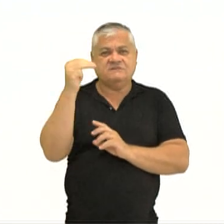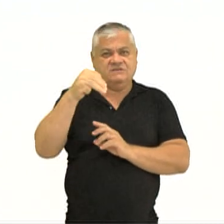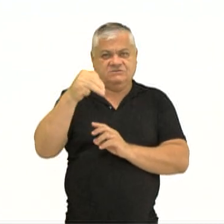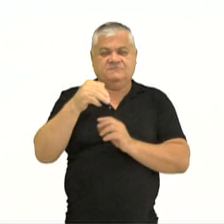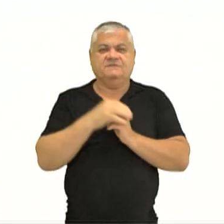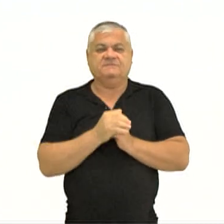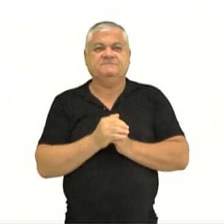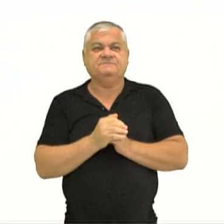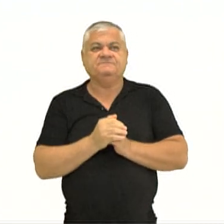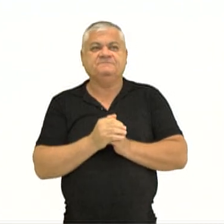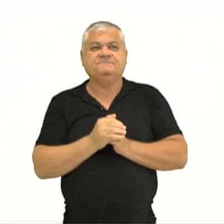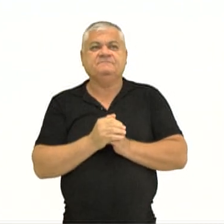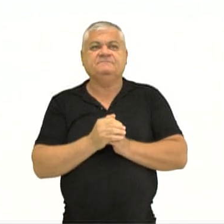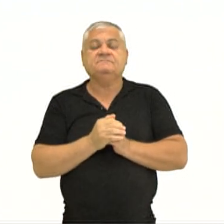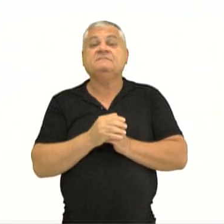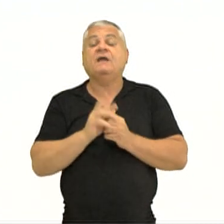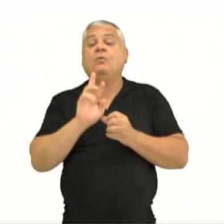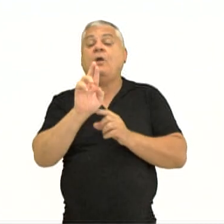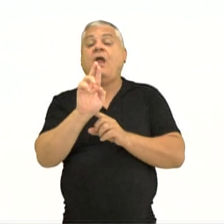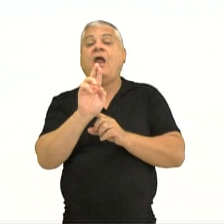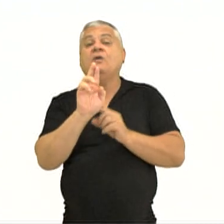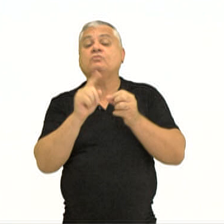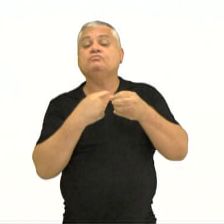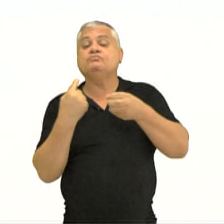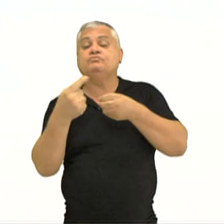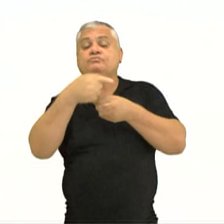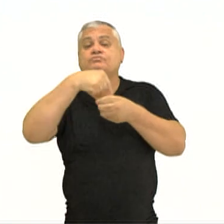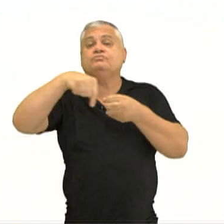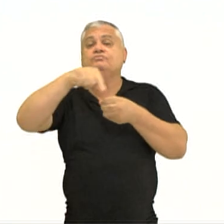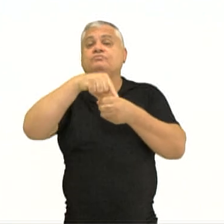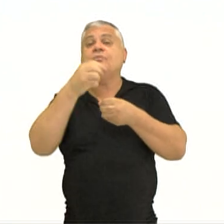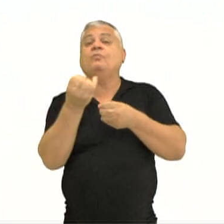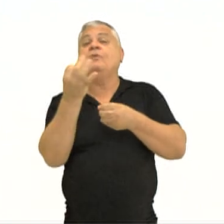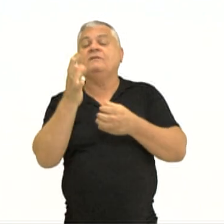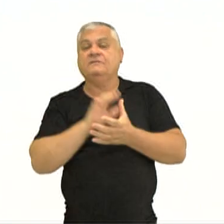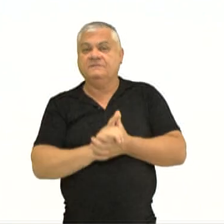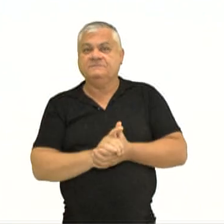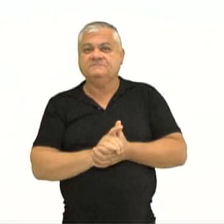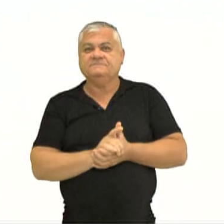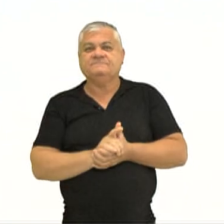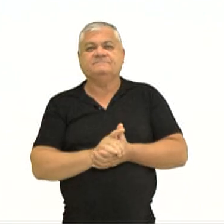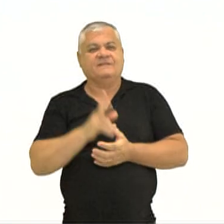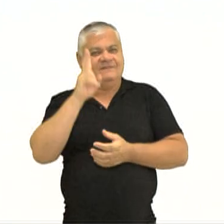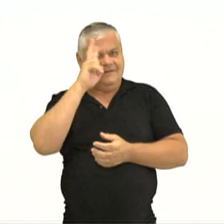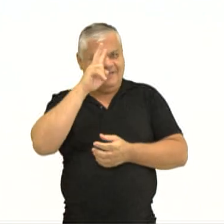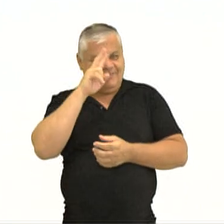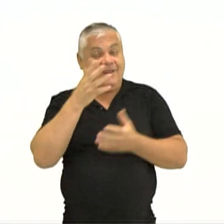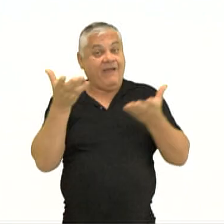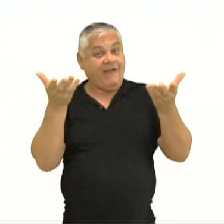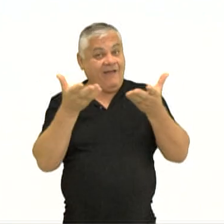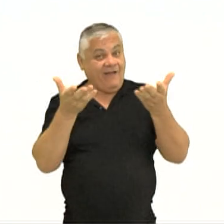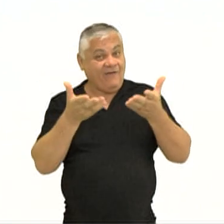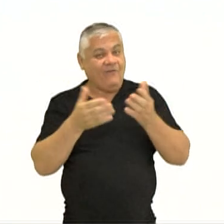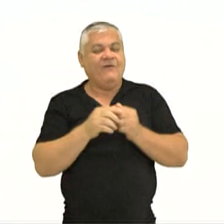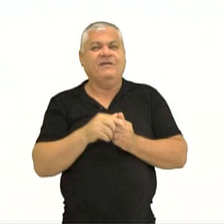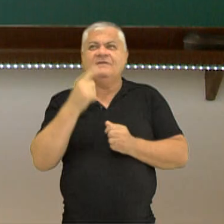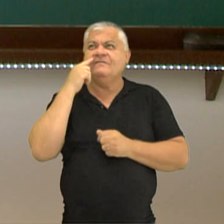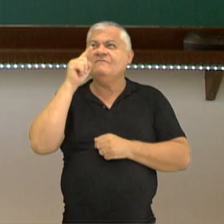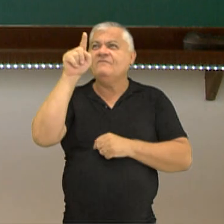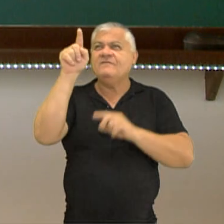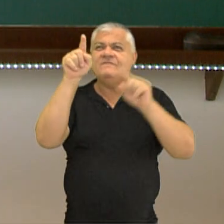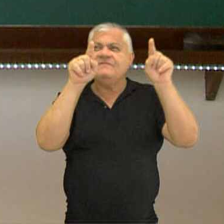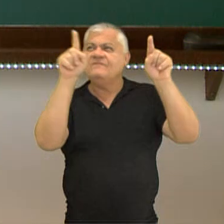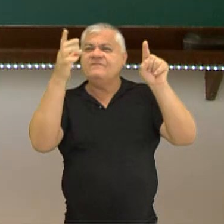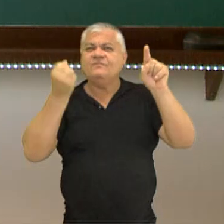centímetro. Determine o seu raio em centímetro. Esse é aquele caso que agora o problema, a gente